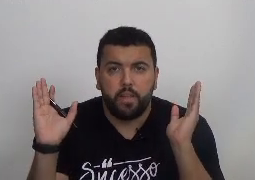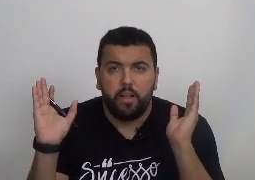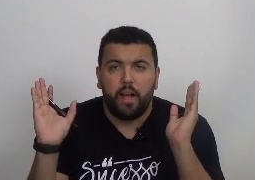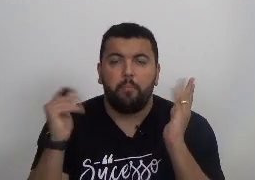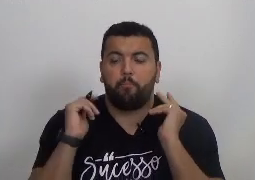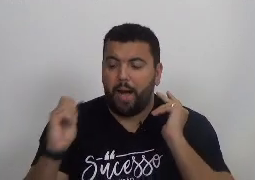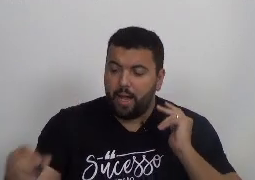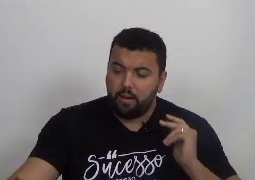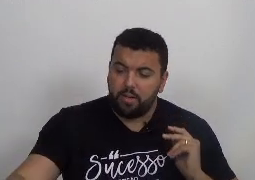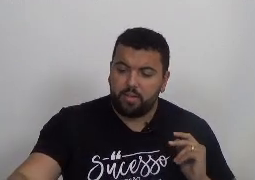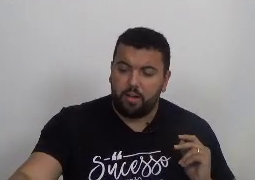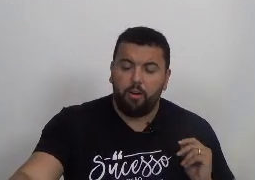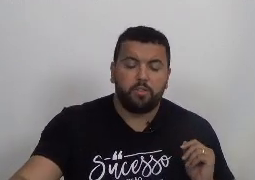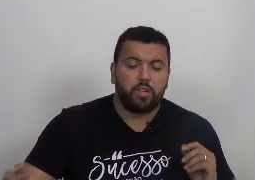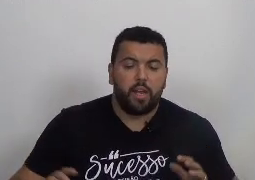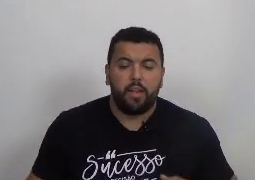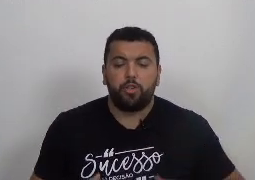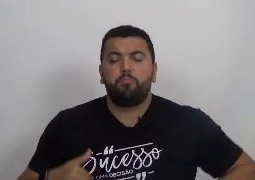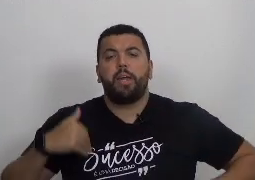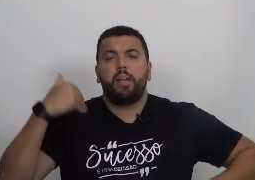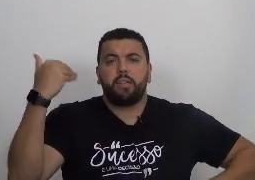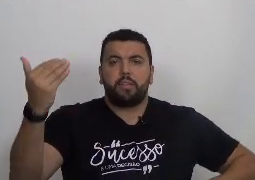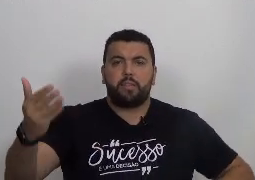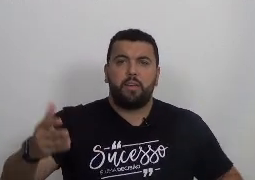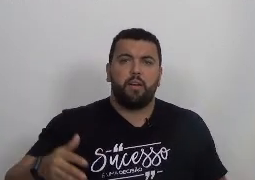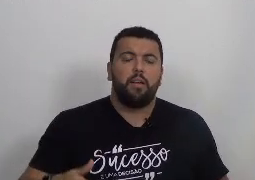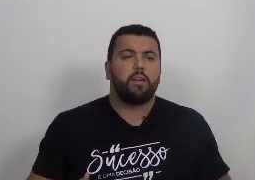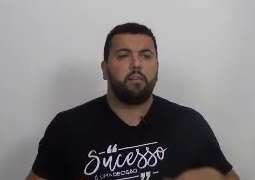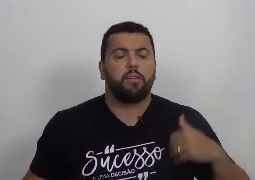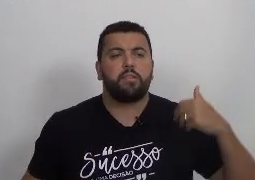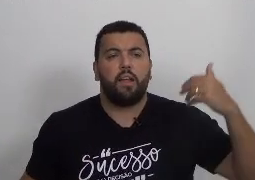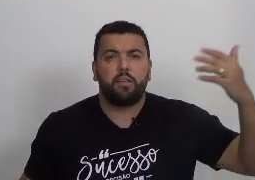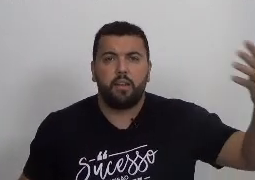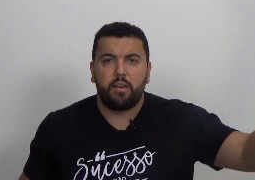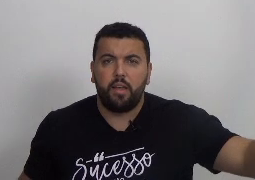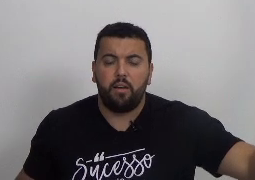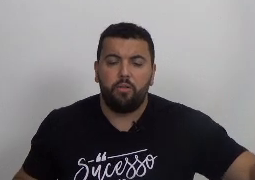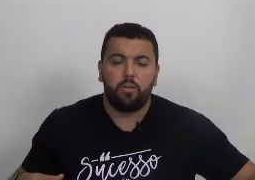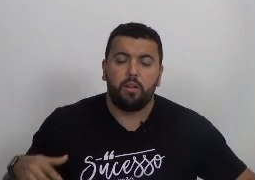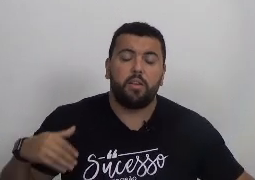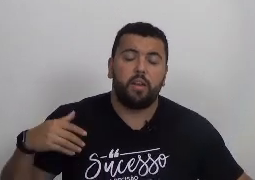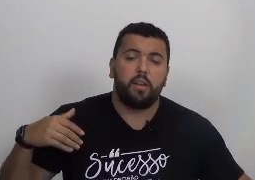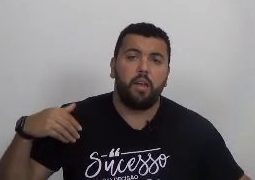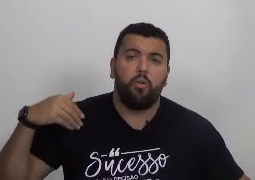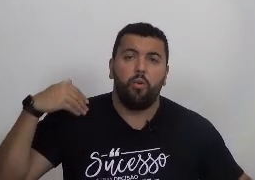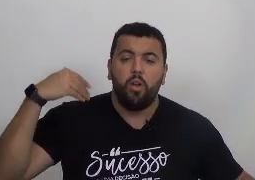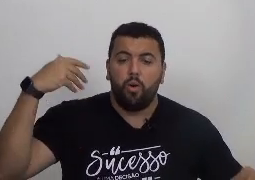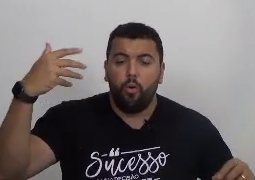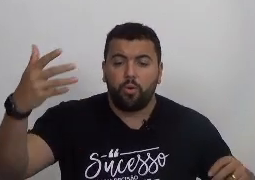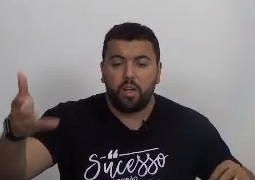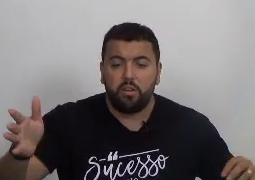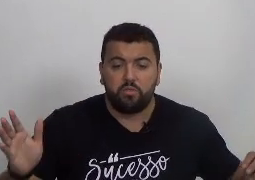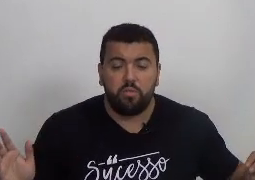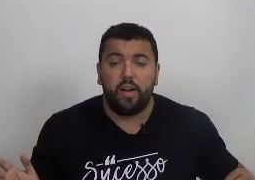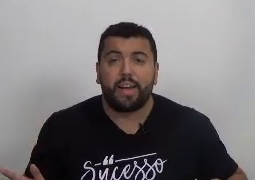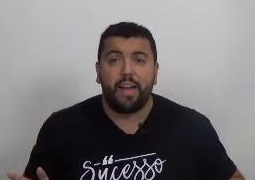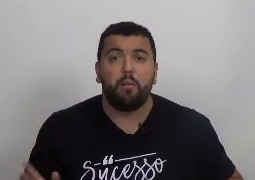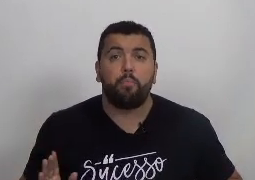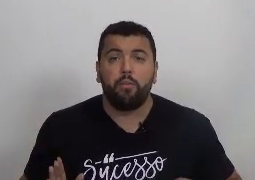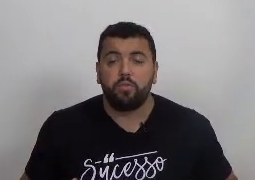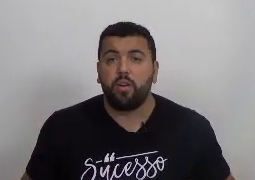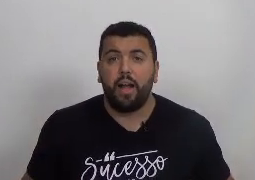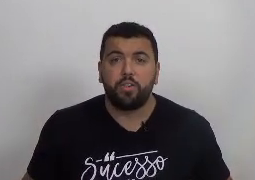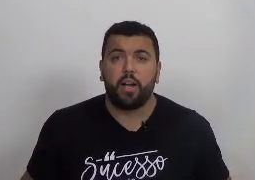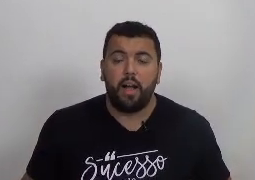certa e a para para esse negócio de querer desmerecer que você atendeu entendeu ou que